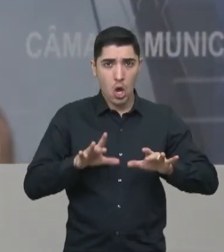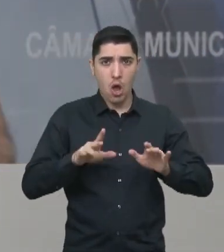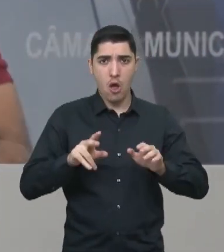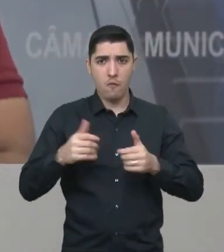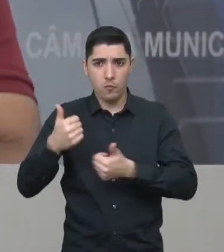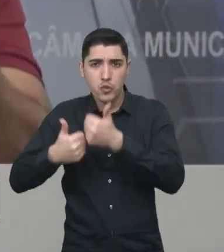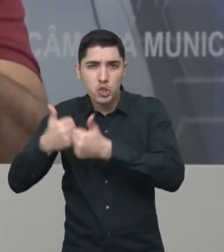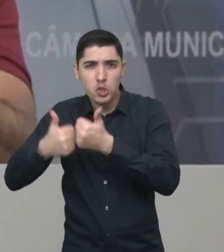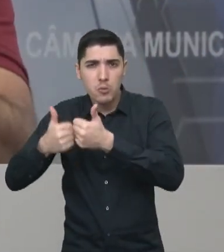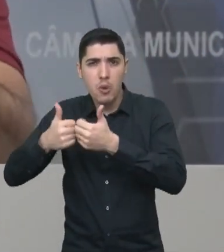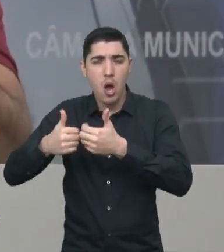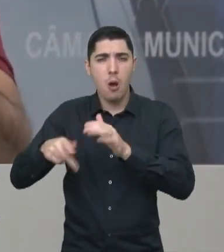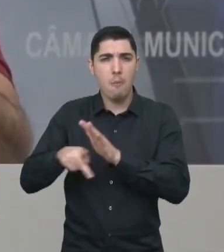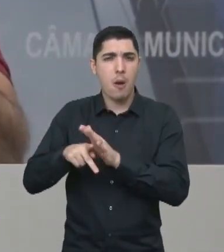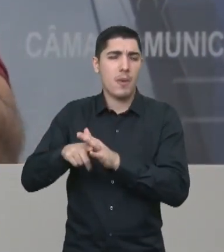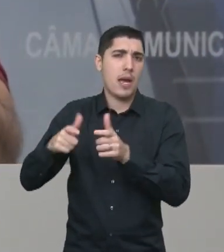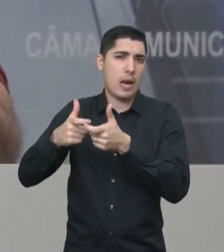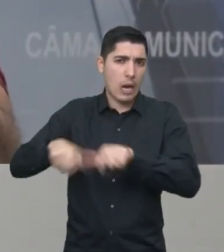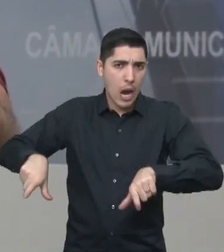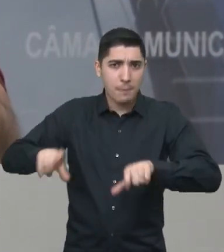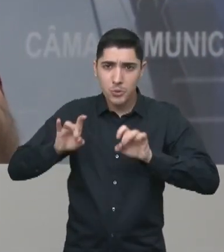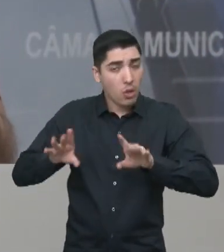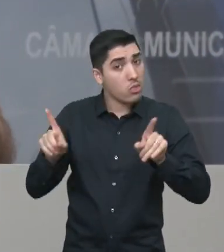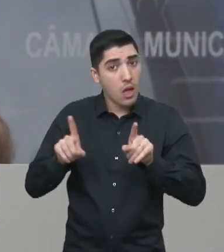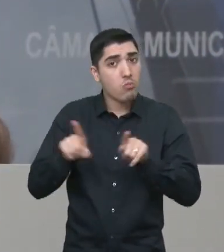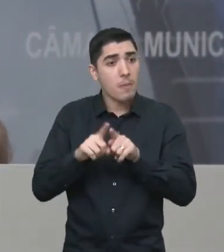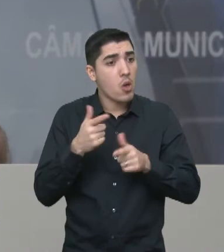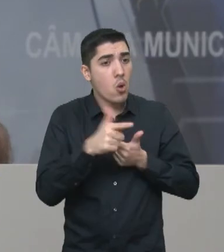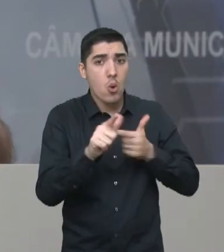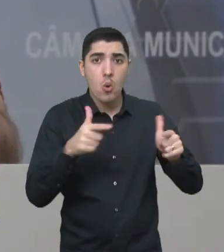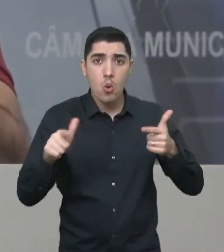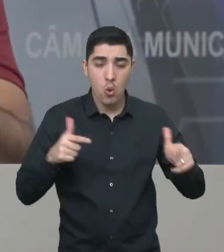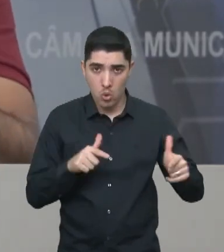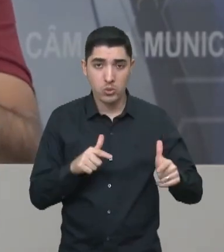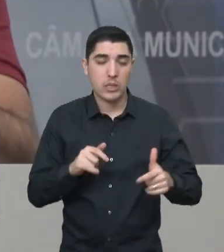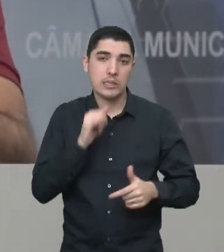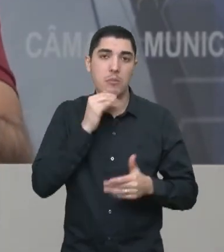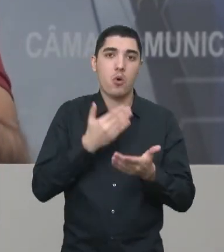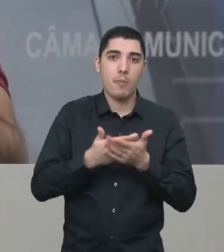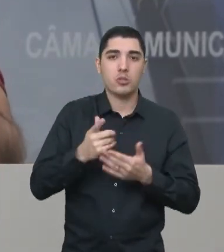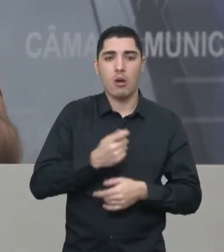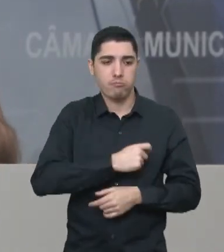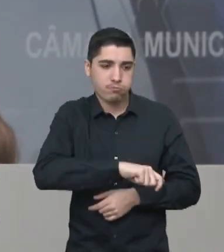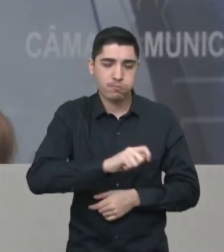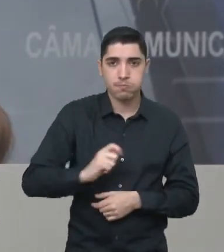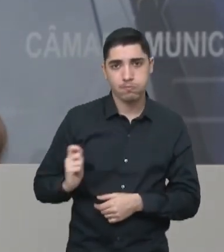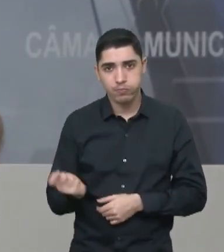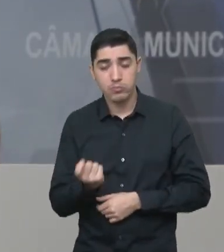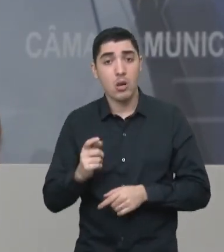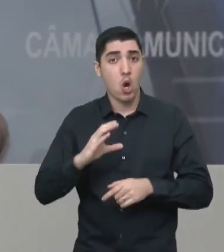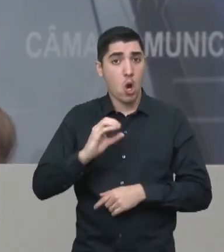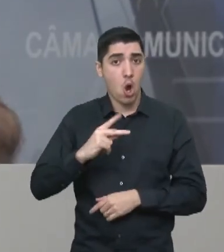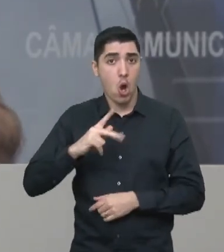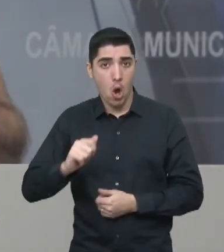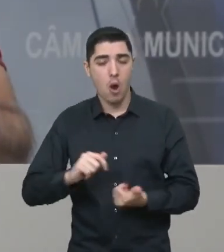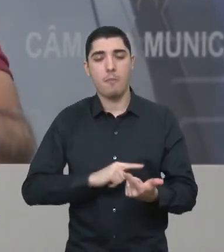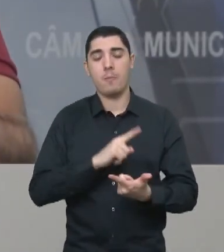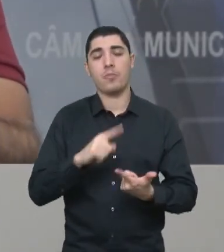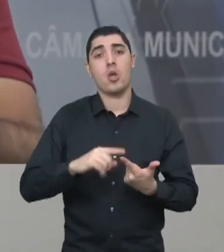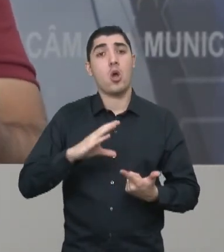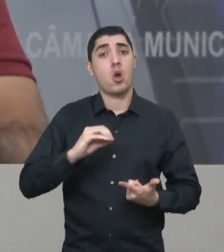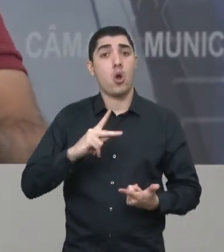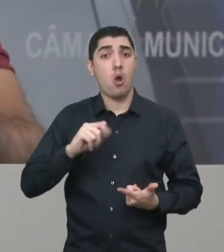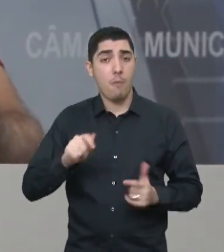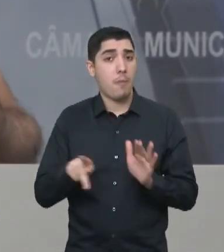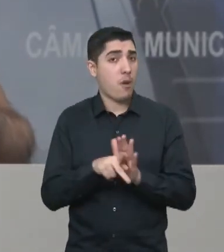futebol de campo. Hoje, agora, esse mês que vem, nós estamos começando a Copa Popular de Tênis, começamos agora a Copa Popular de